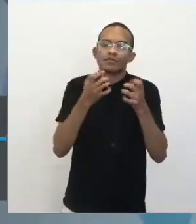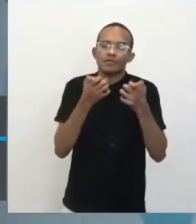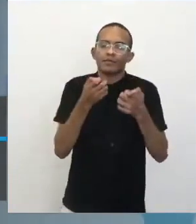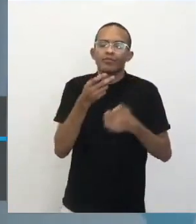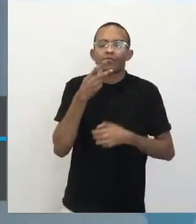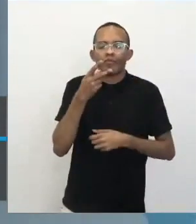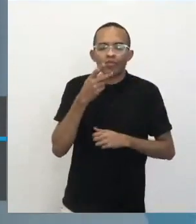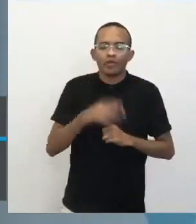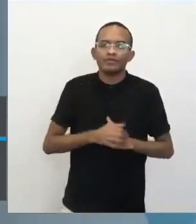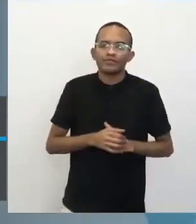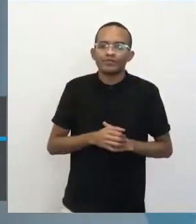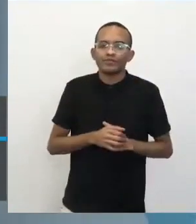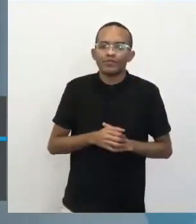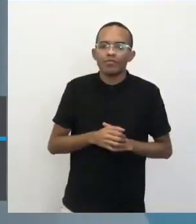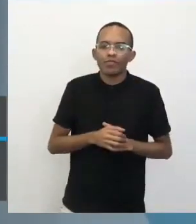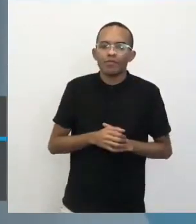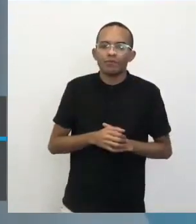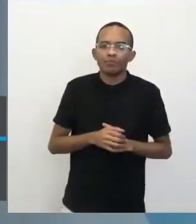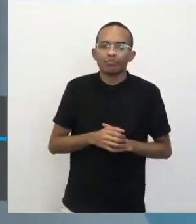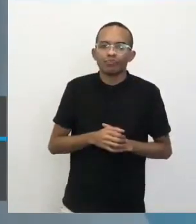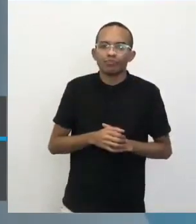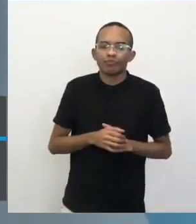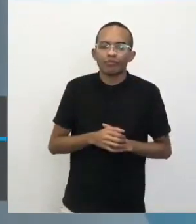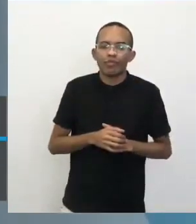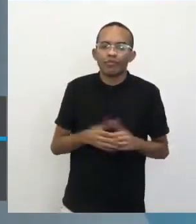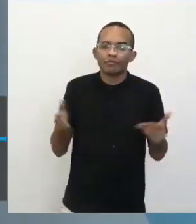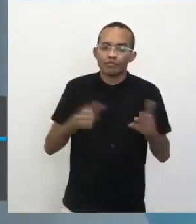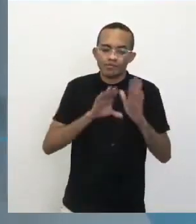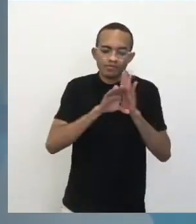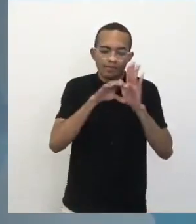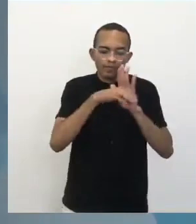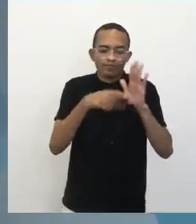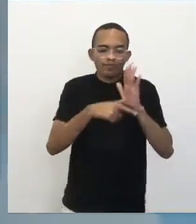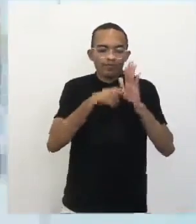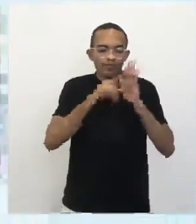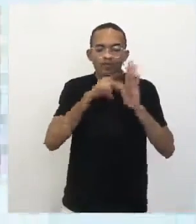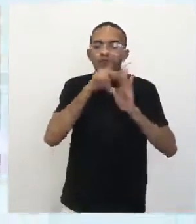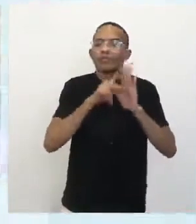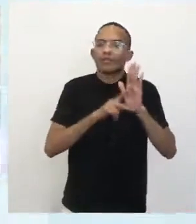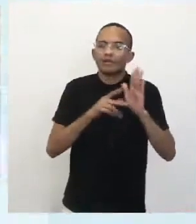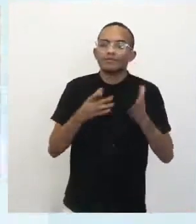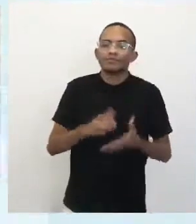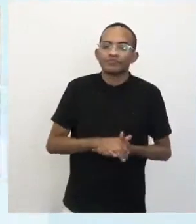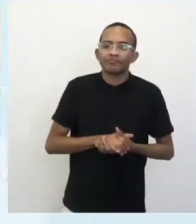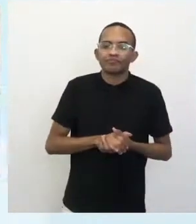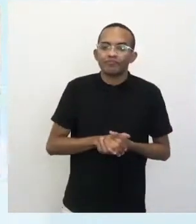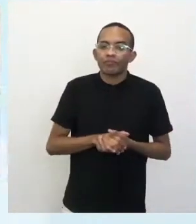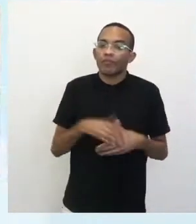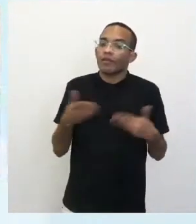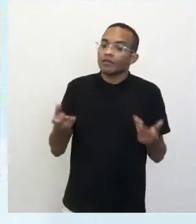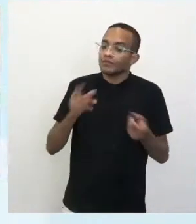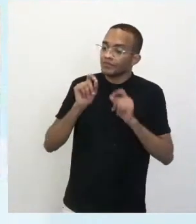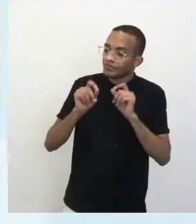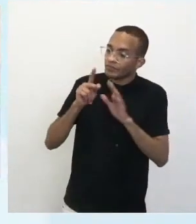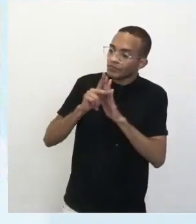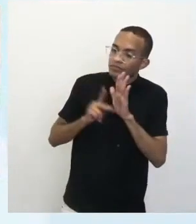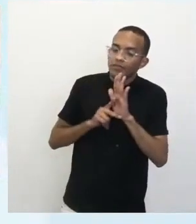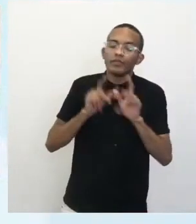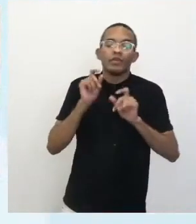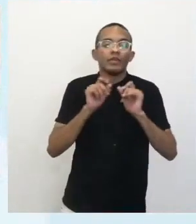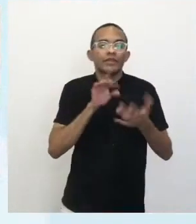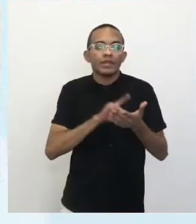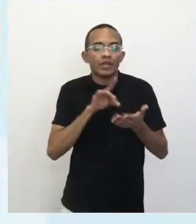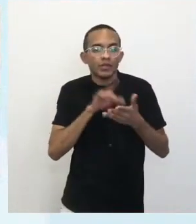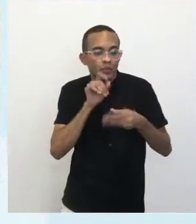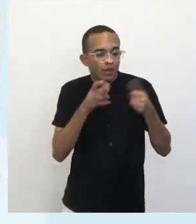maneira. Tá bom? Então, vamos entrar aqui no conceito de pré-projeto, olha só. Né? Então, o pré-projeto, gente, seria, na verdade,